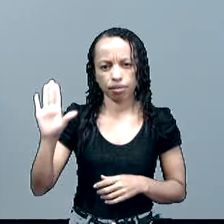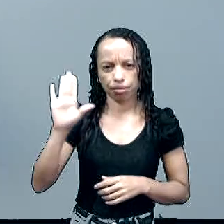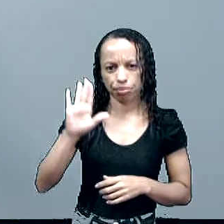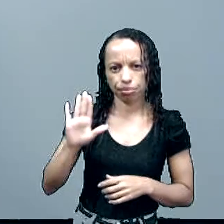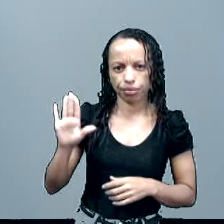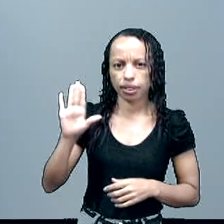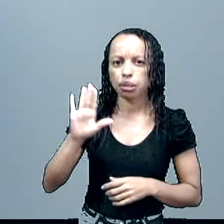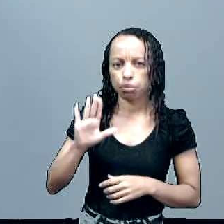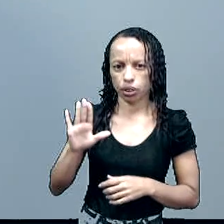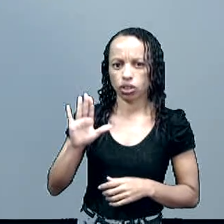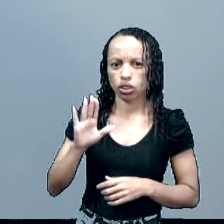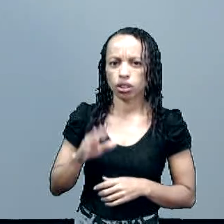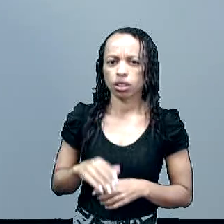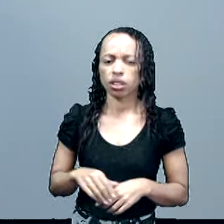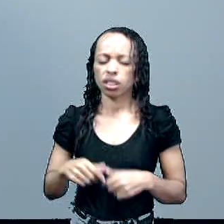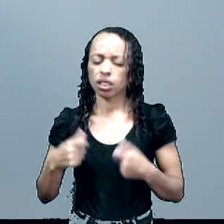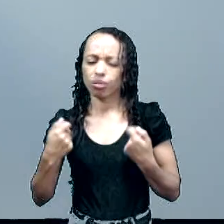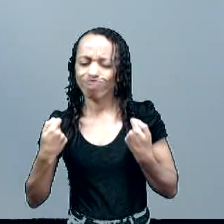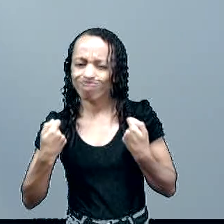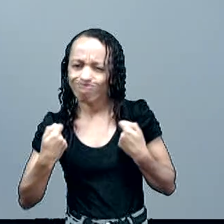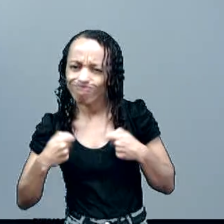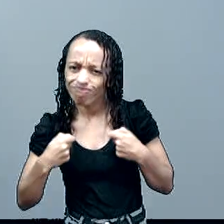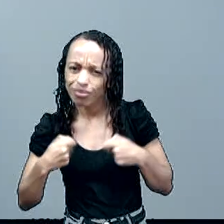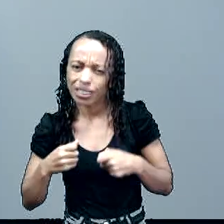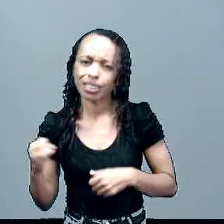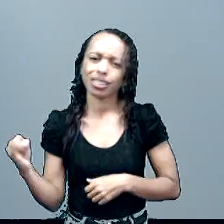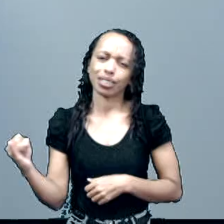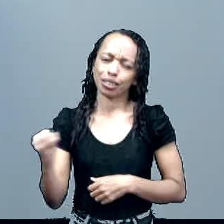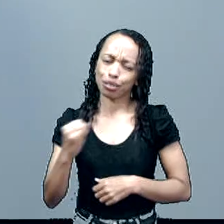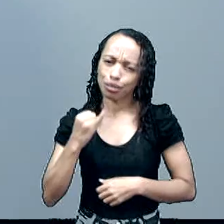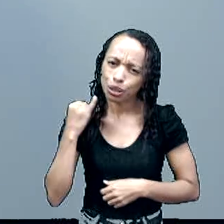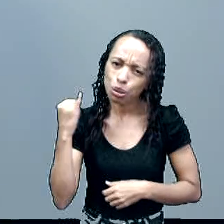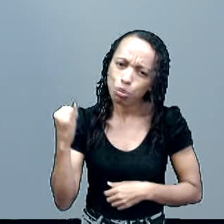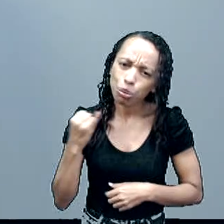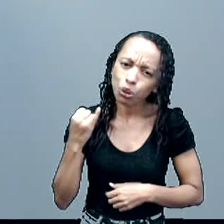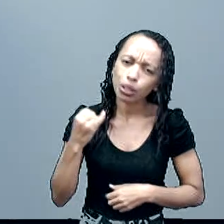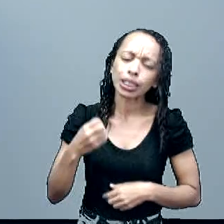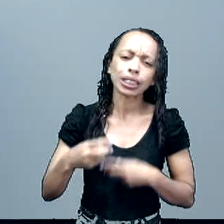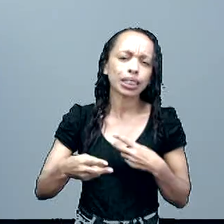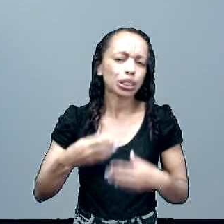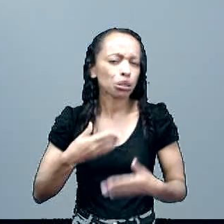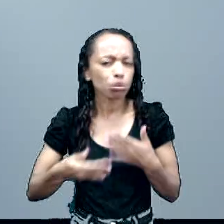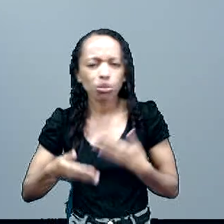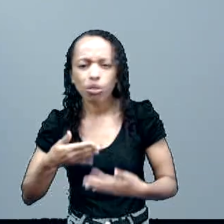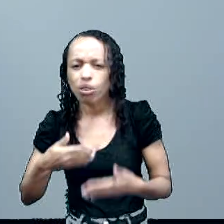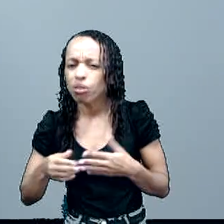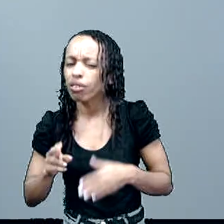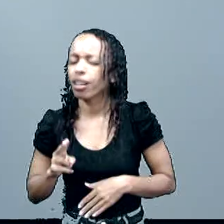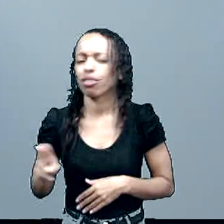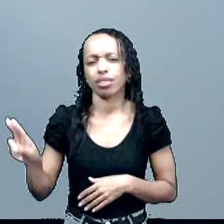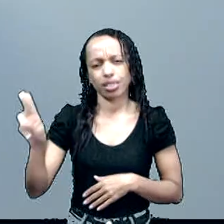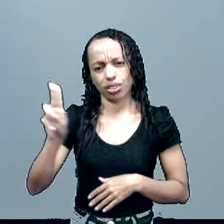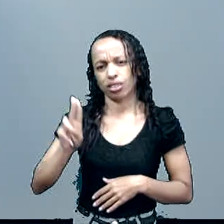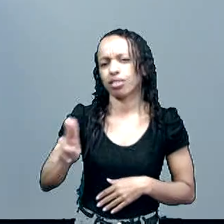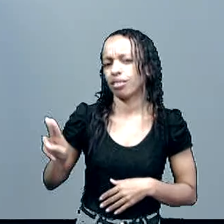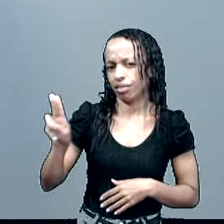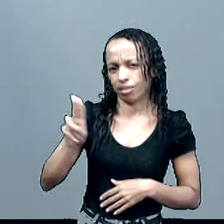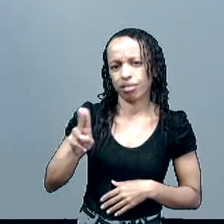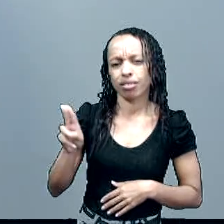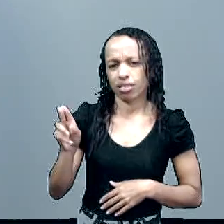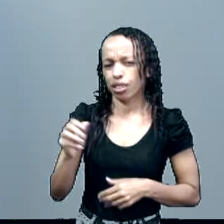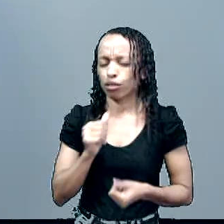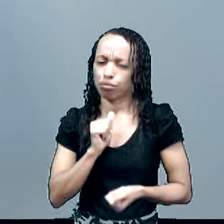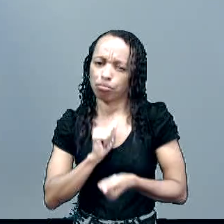praticamente tudo que a gente utiliza hoje com relação a transporte com relação à mercadorias e as novas tecnologias